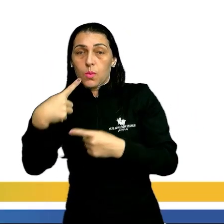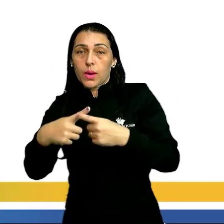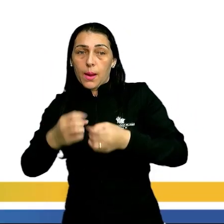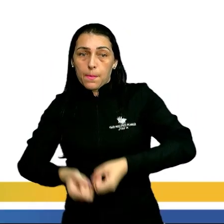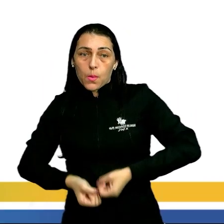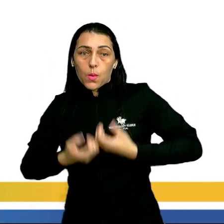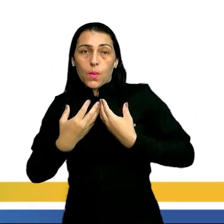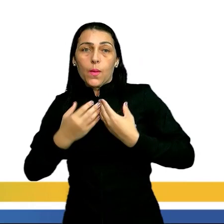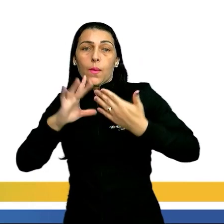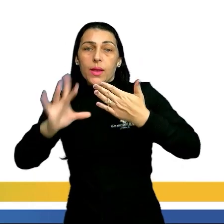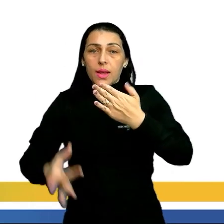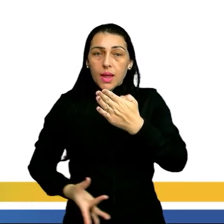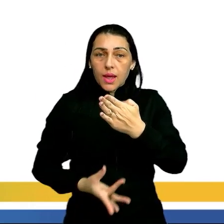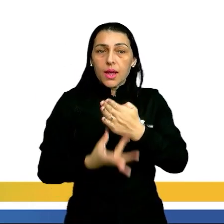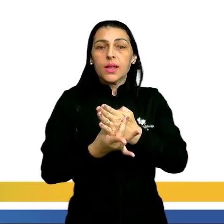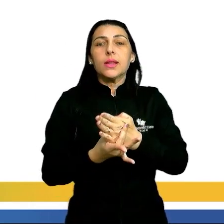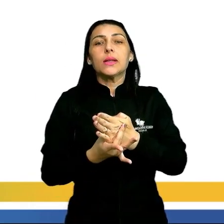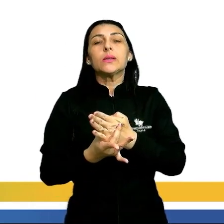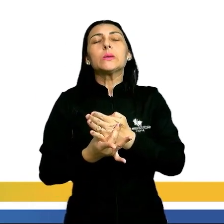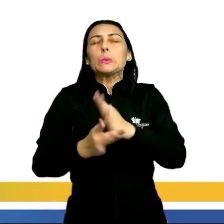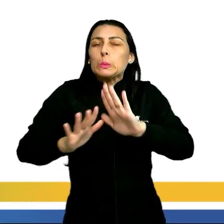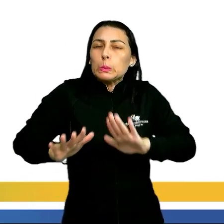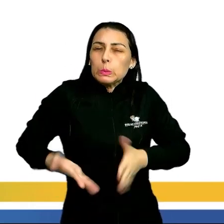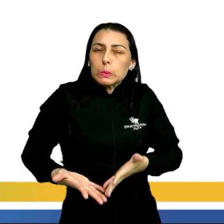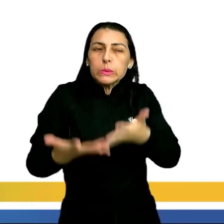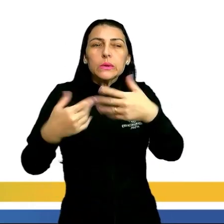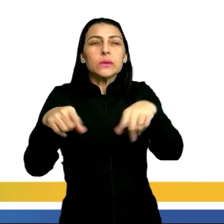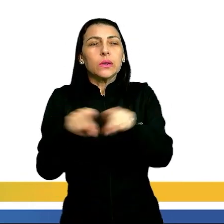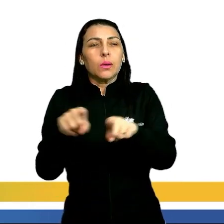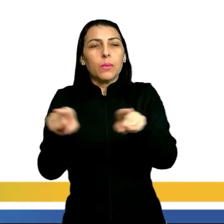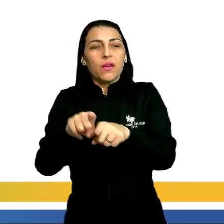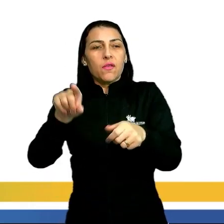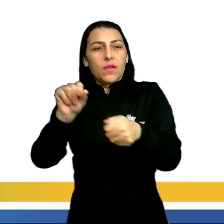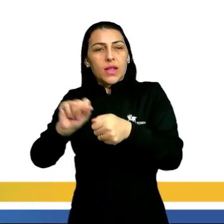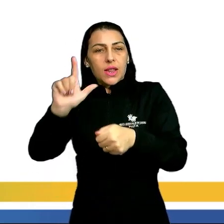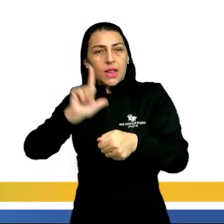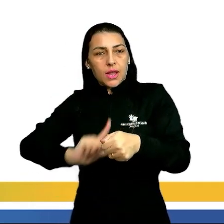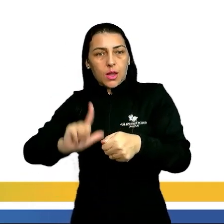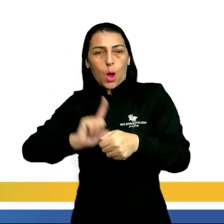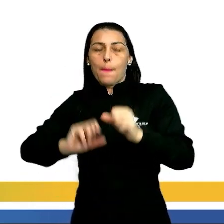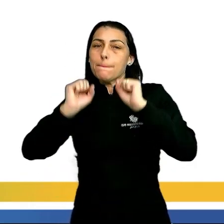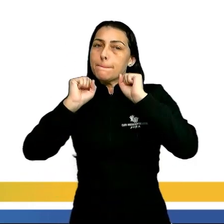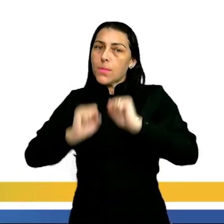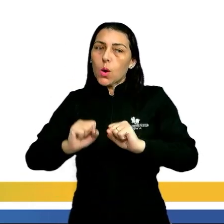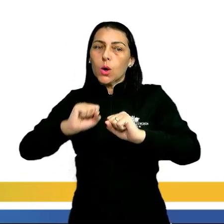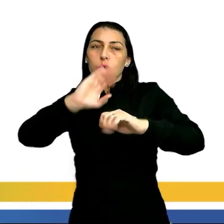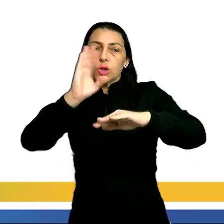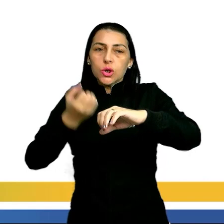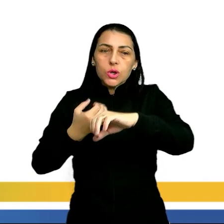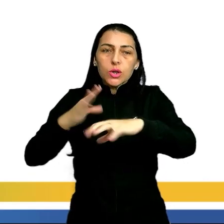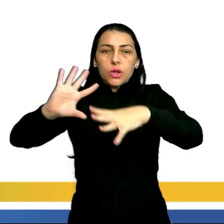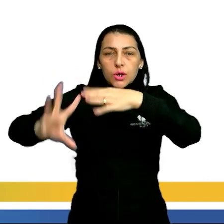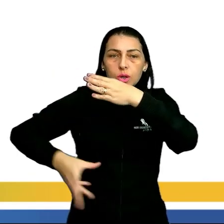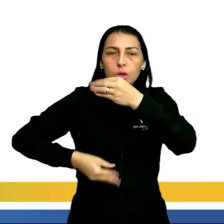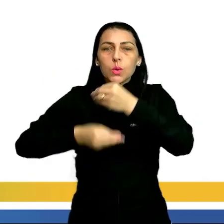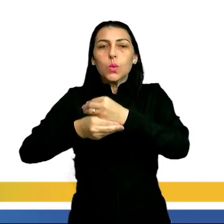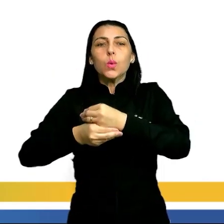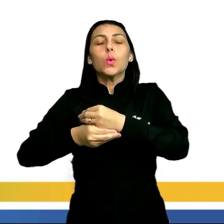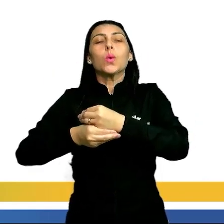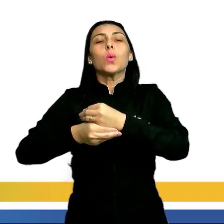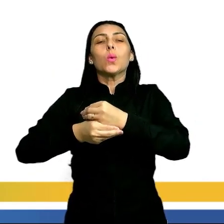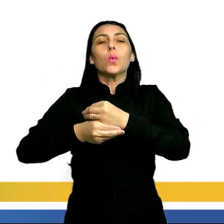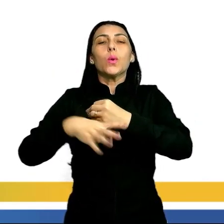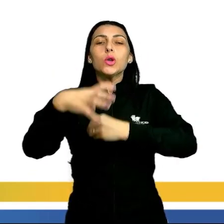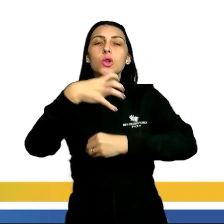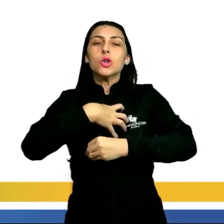poesia realista e instigadora. Entretanto, o seu fazer literário permite